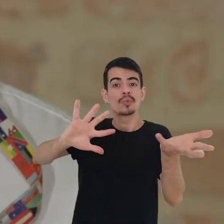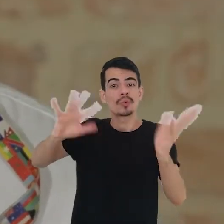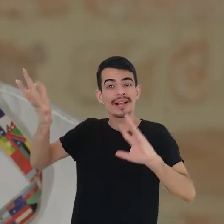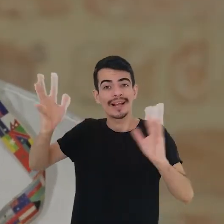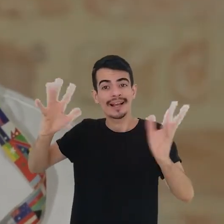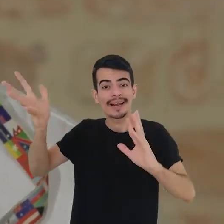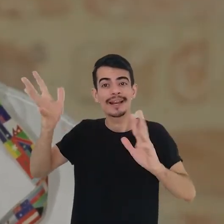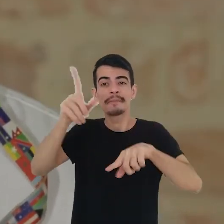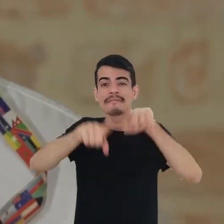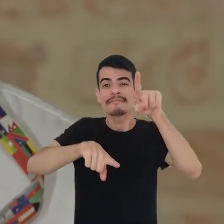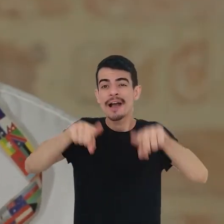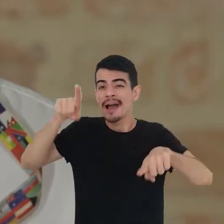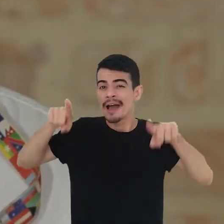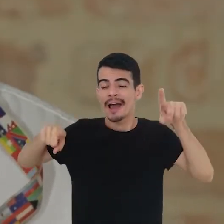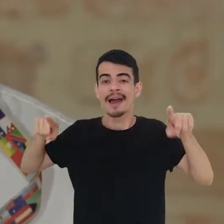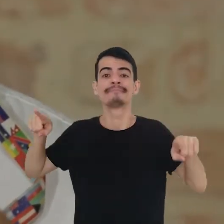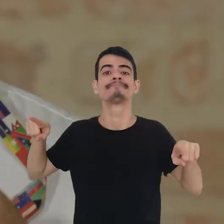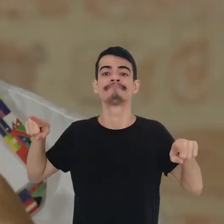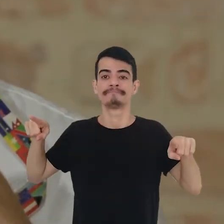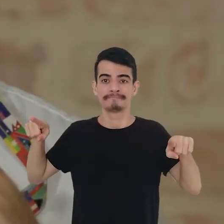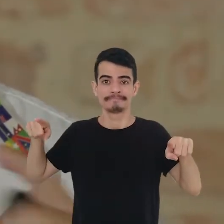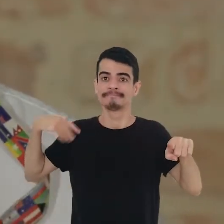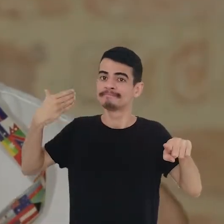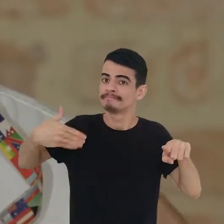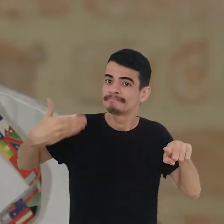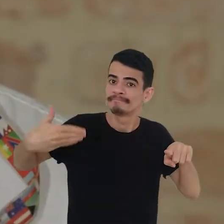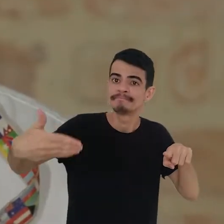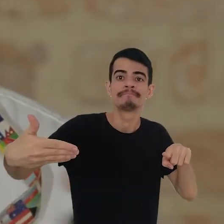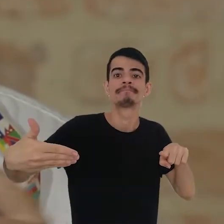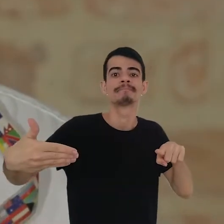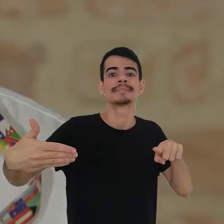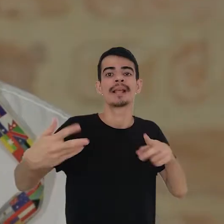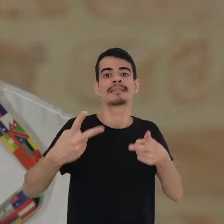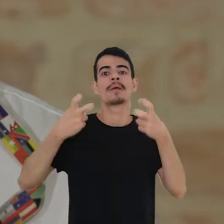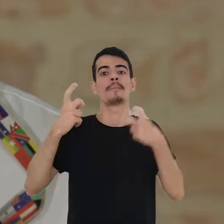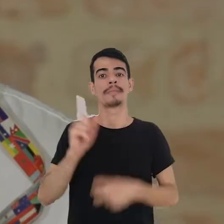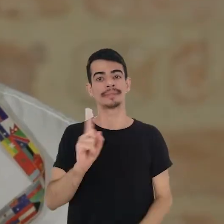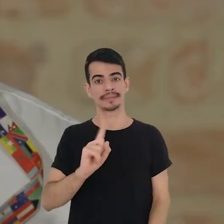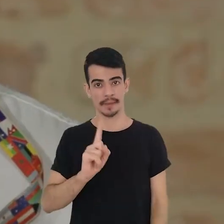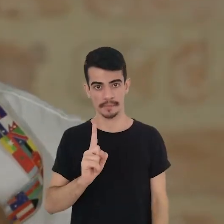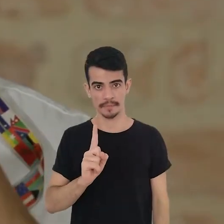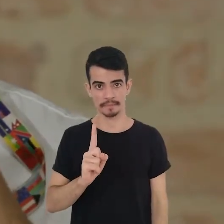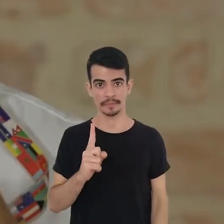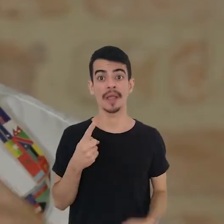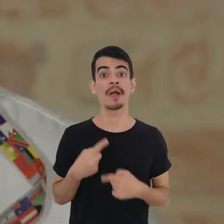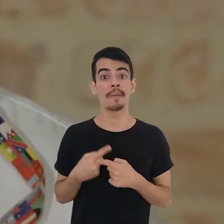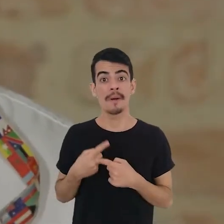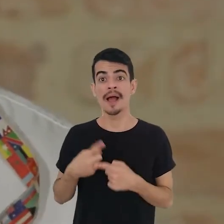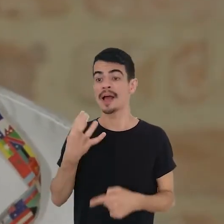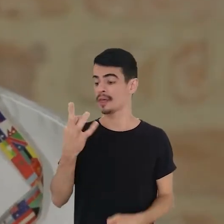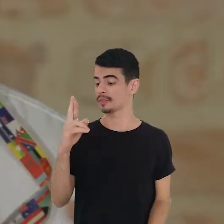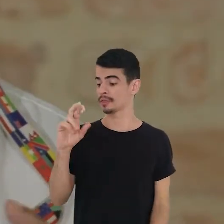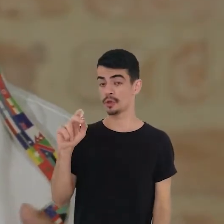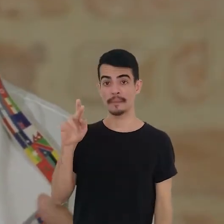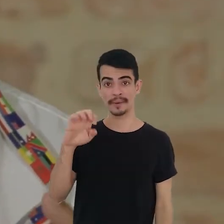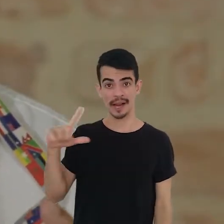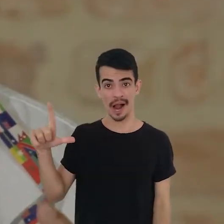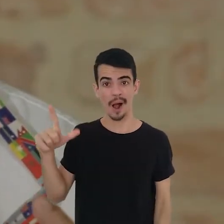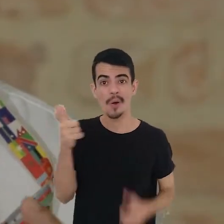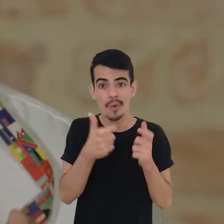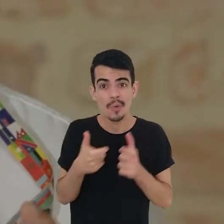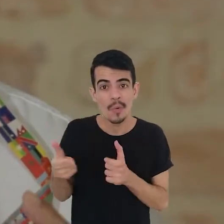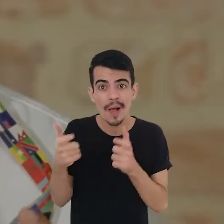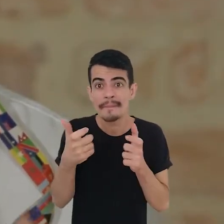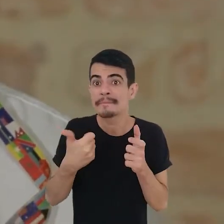nas regiões tropicais, muitas vezes, a variabilidade climática ela é mais suavizada,